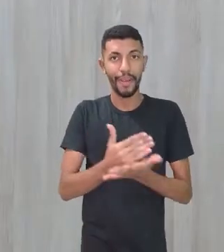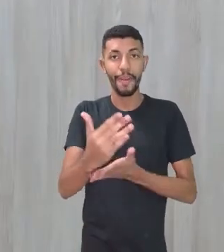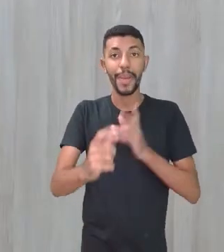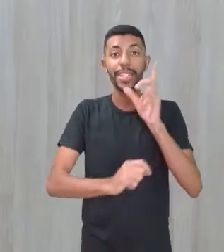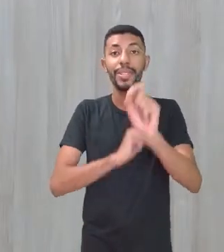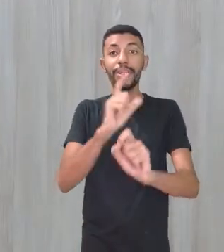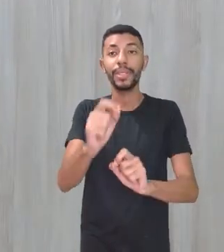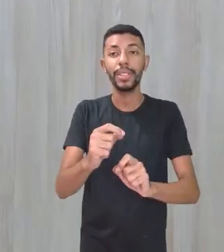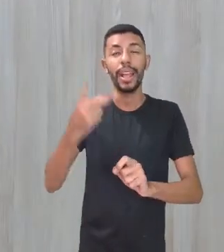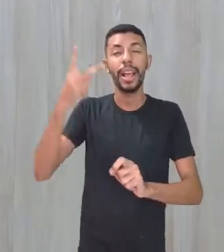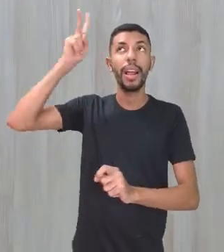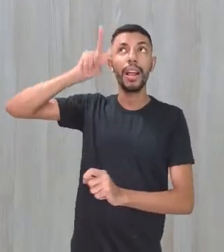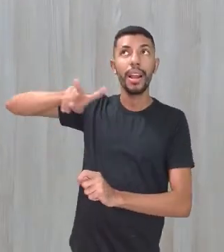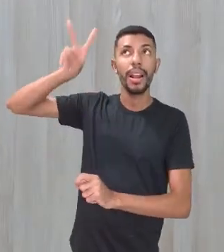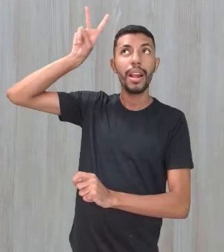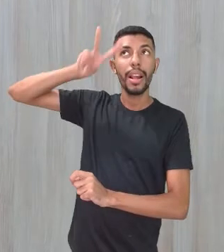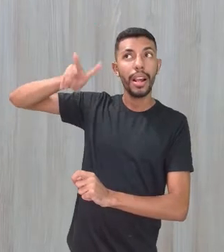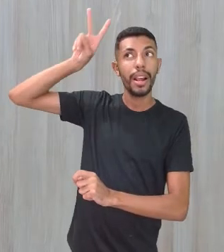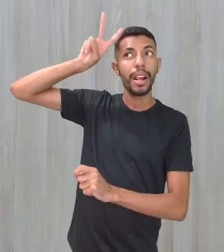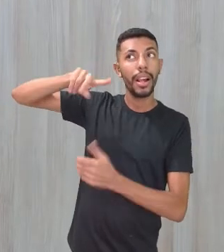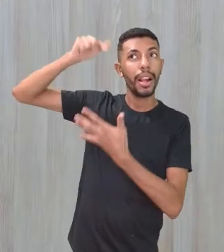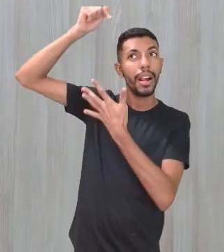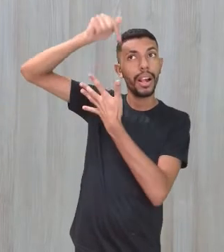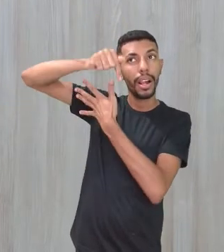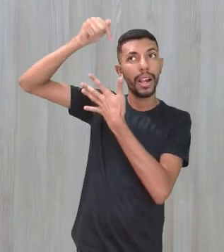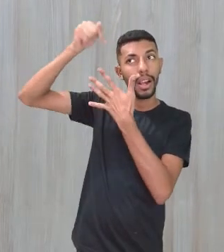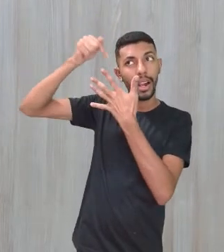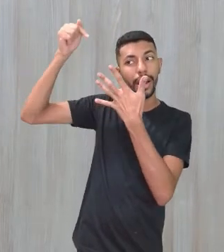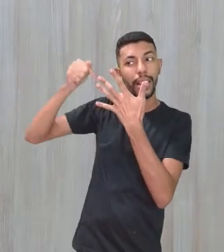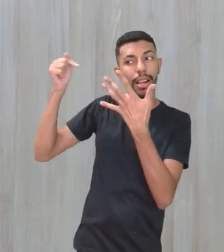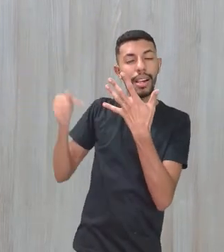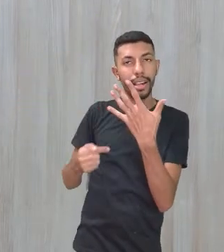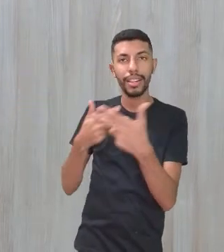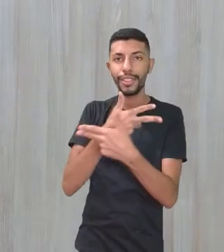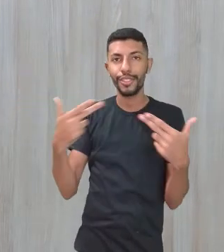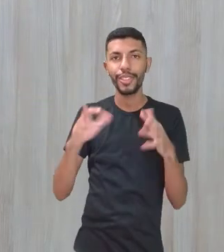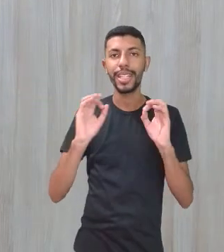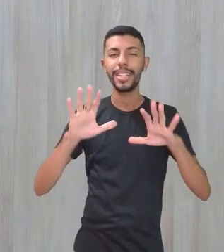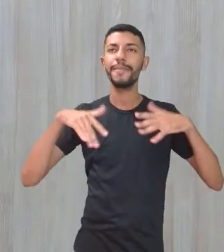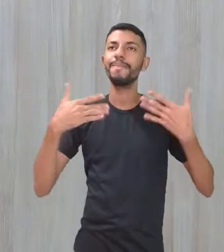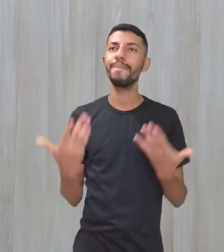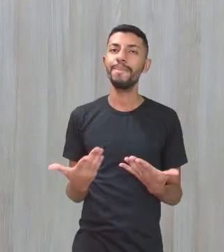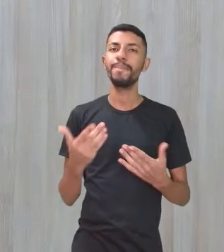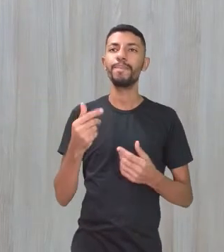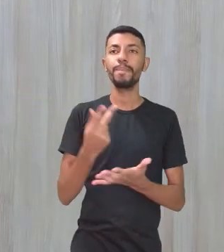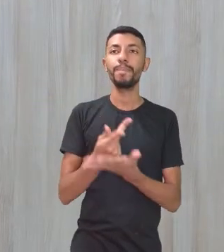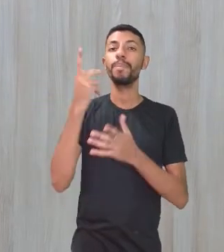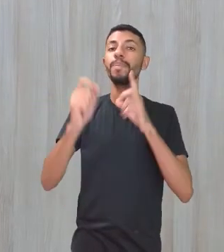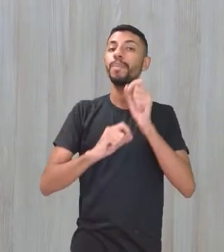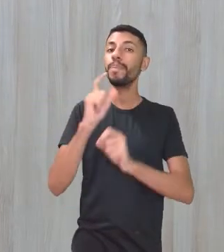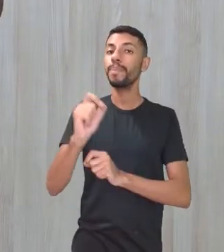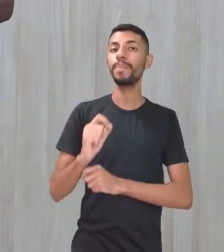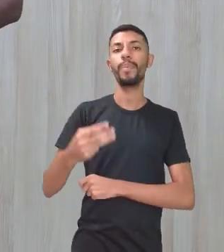a relembrar e pontuar as coisas. Então, aconteceu a memória, não